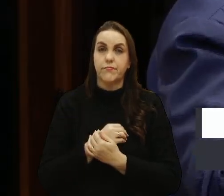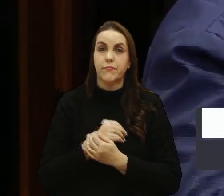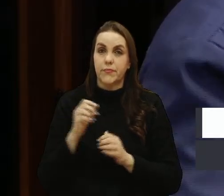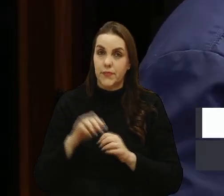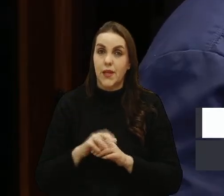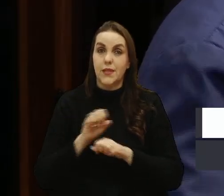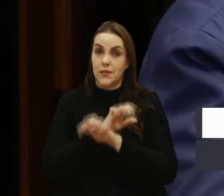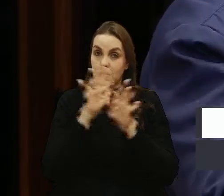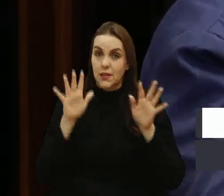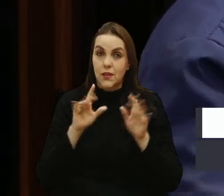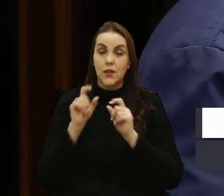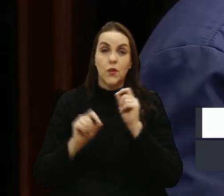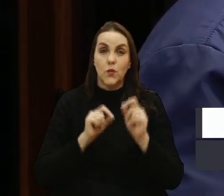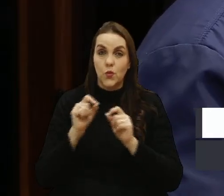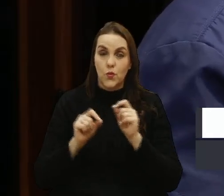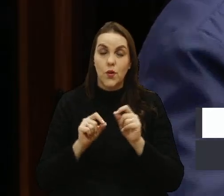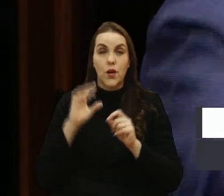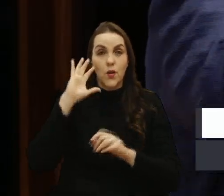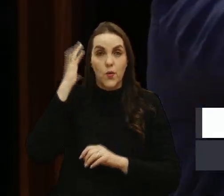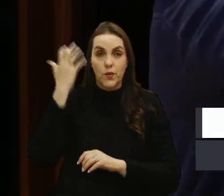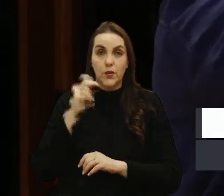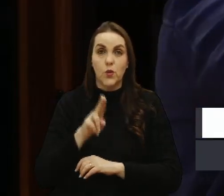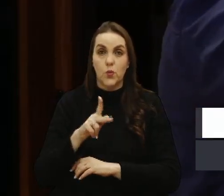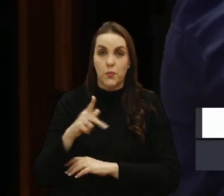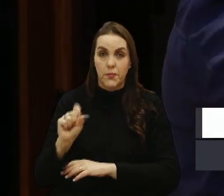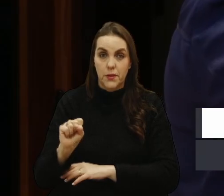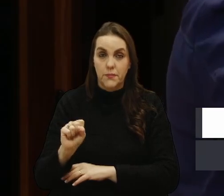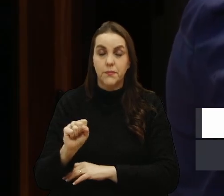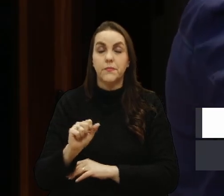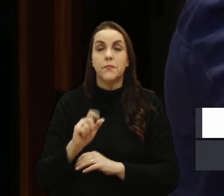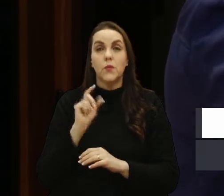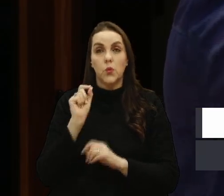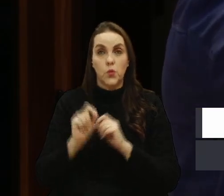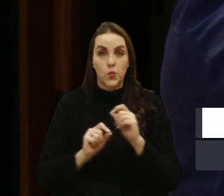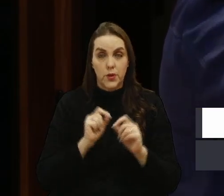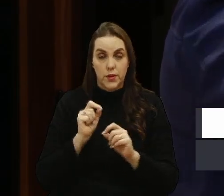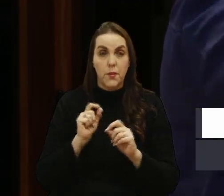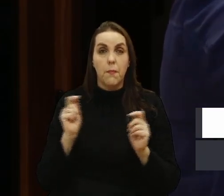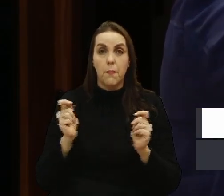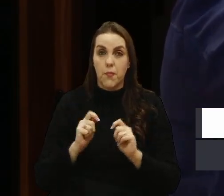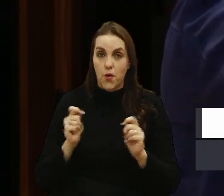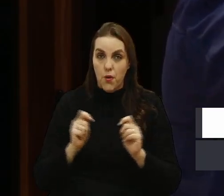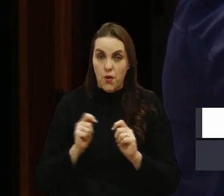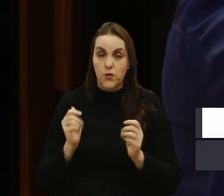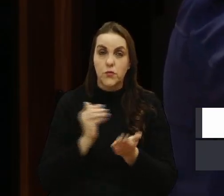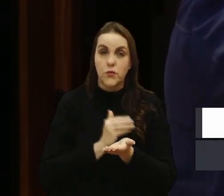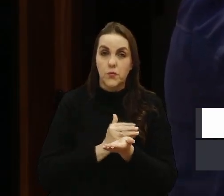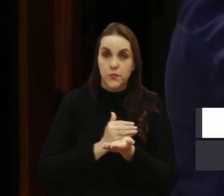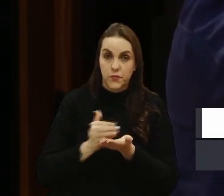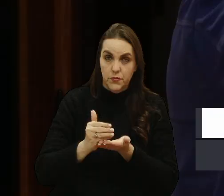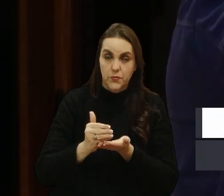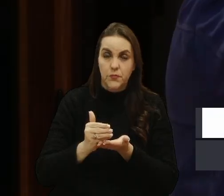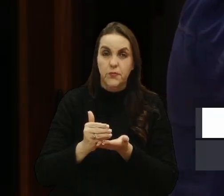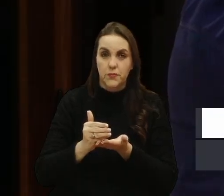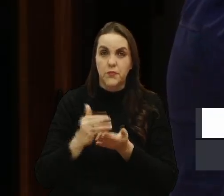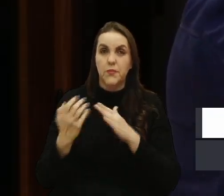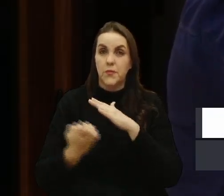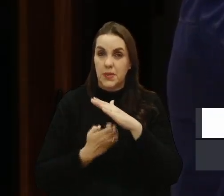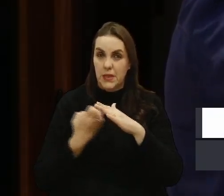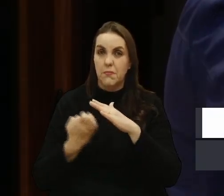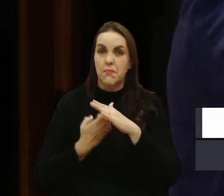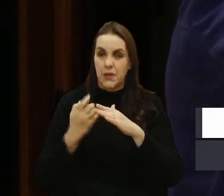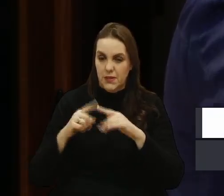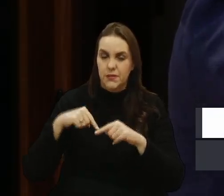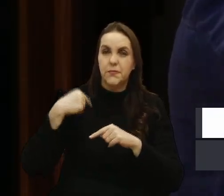o que acontece nas UPAs, sob pena de iniciar uma nova empresa logo aí